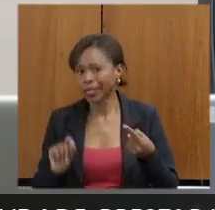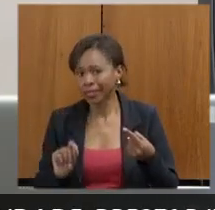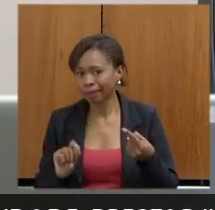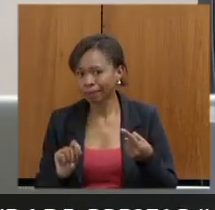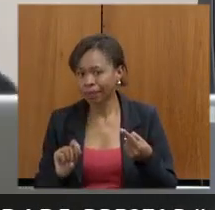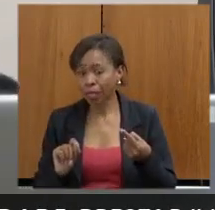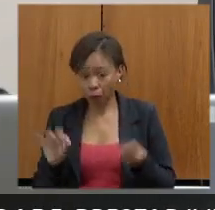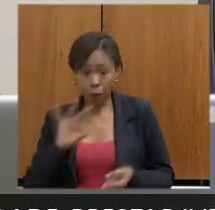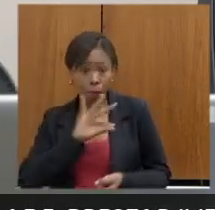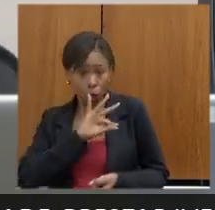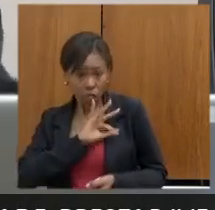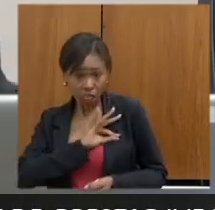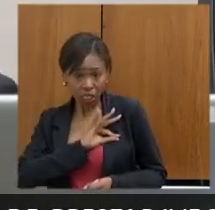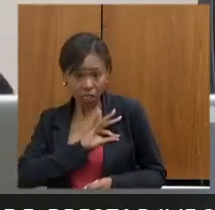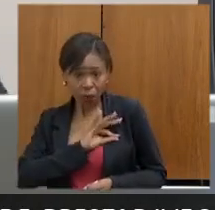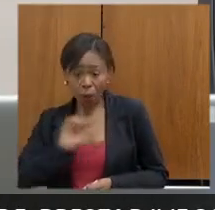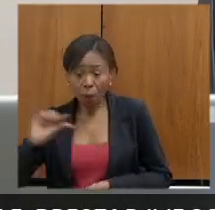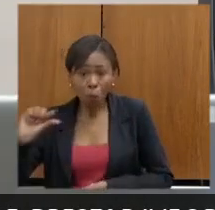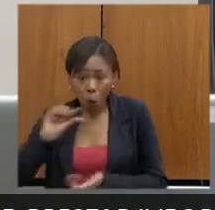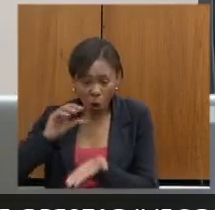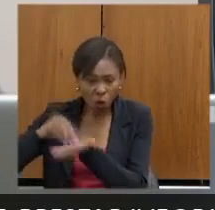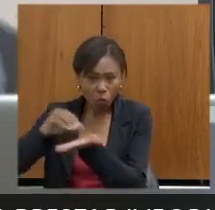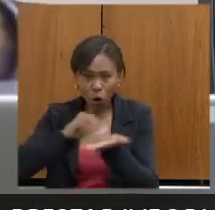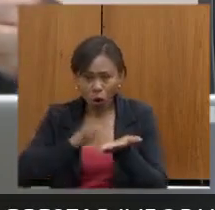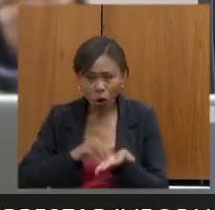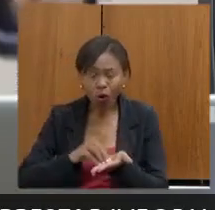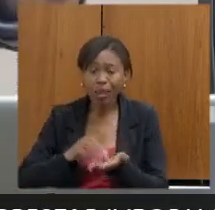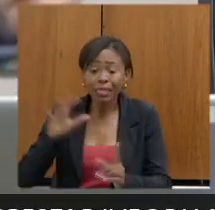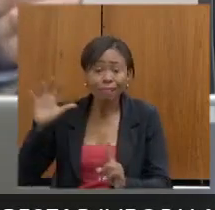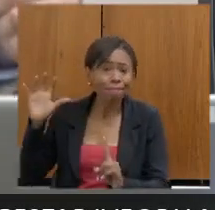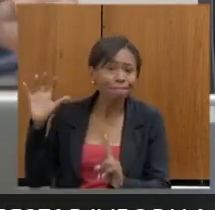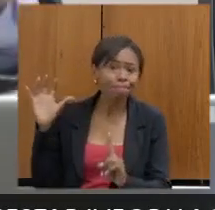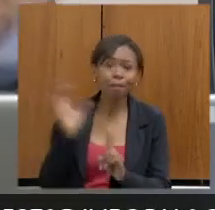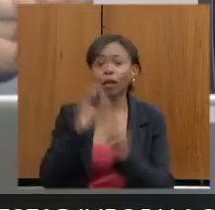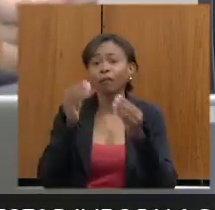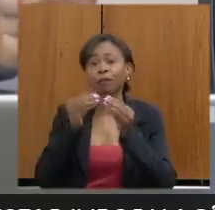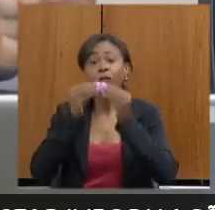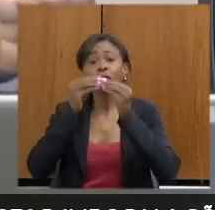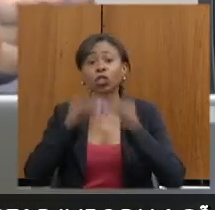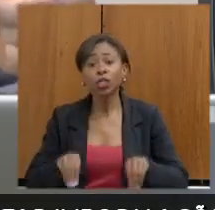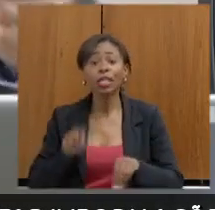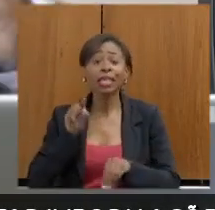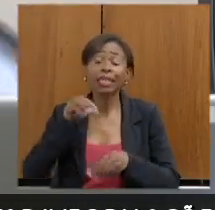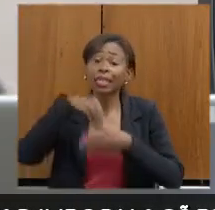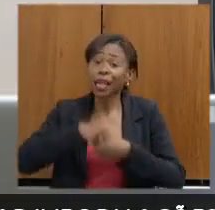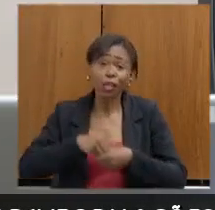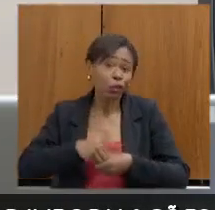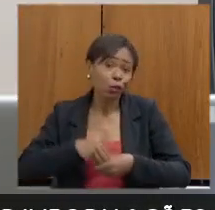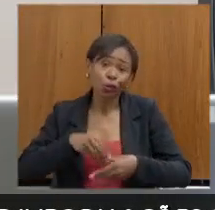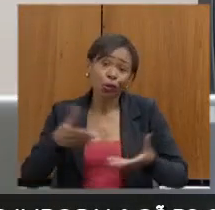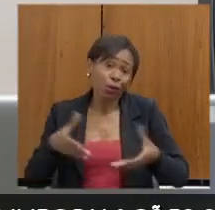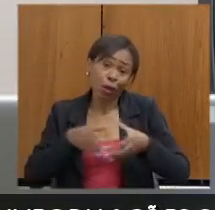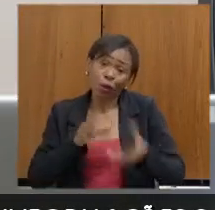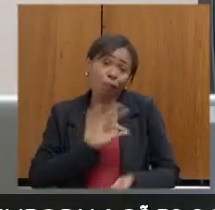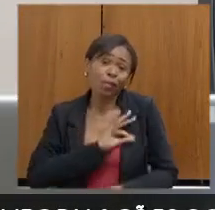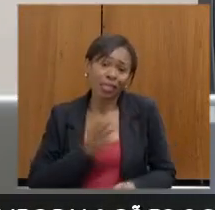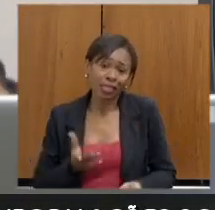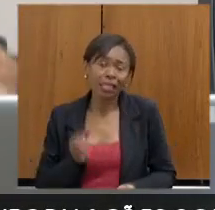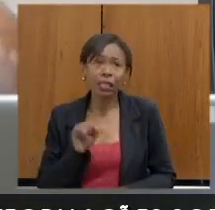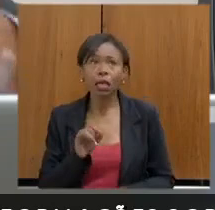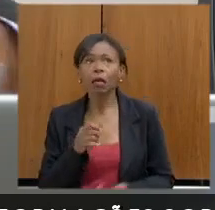falta de efetivo ela impacta no próprio público interno então se não destacar dentro deveria ter oito e tem seis